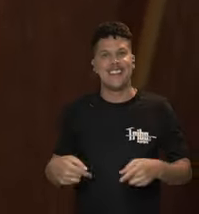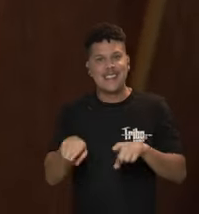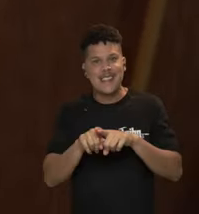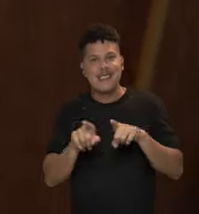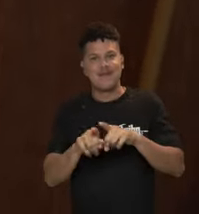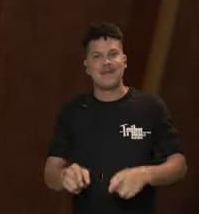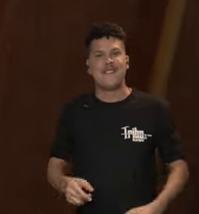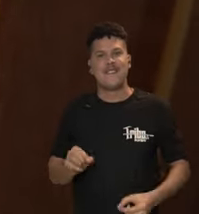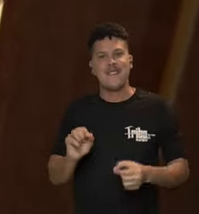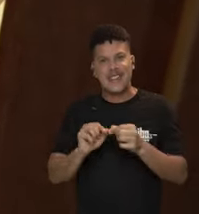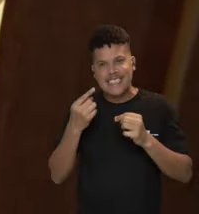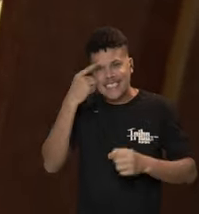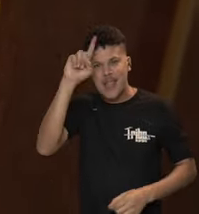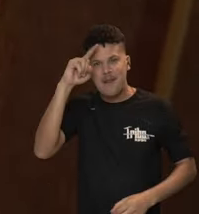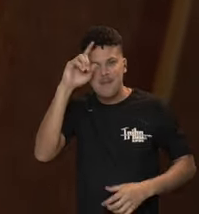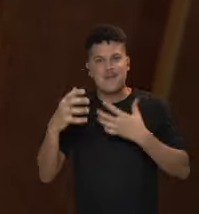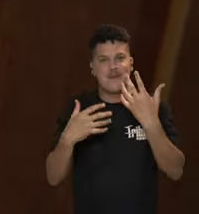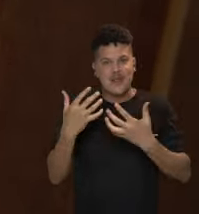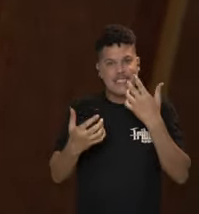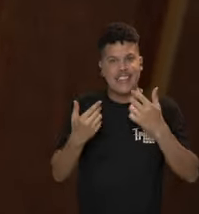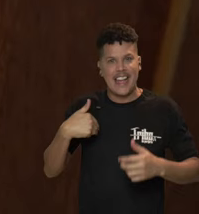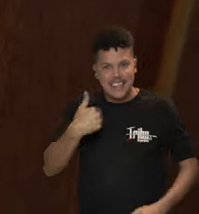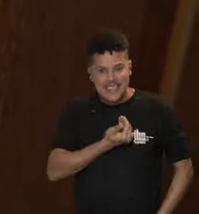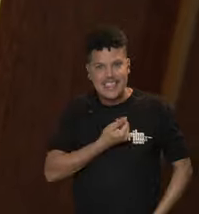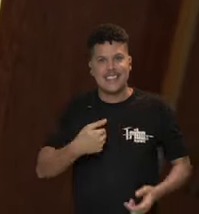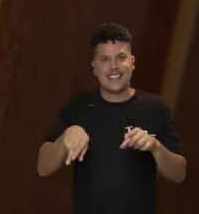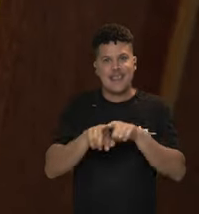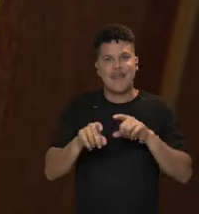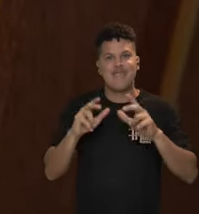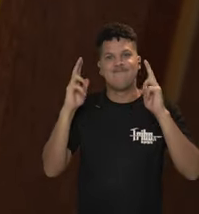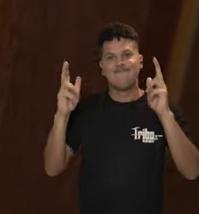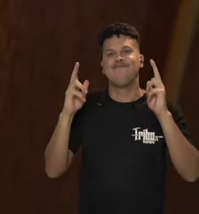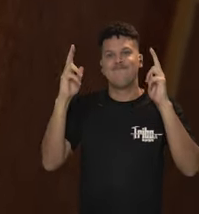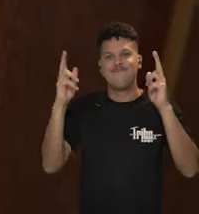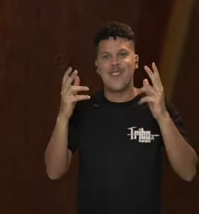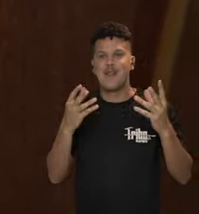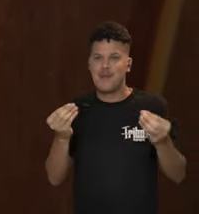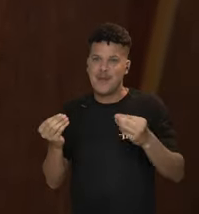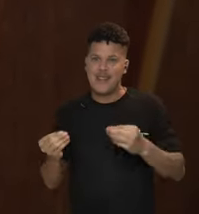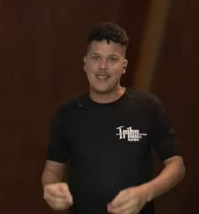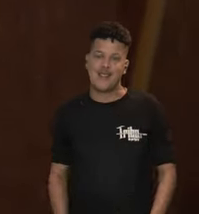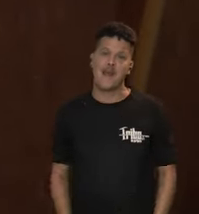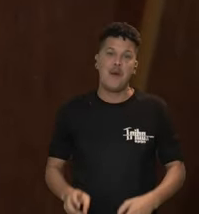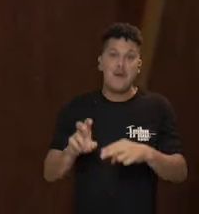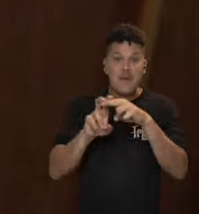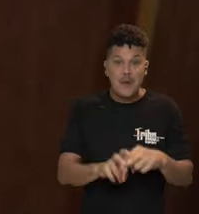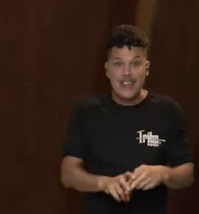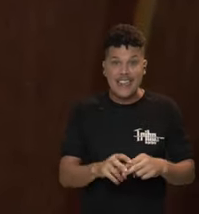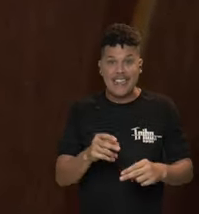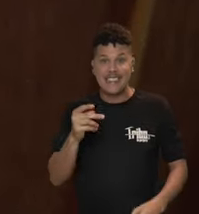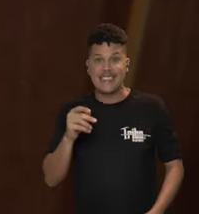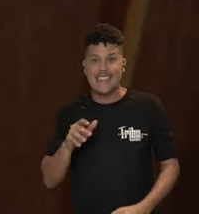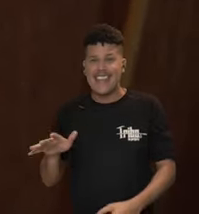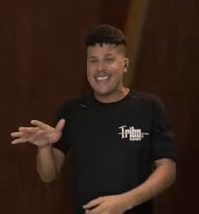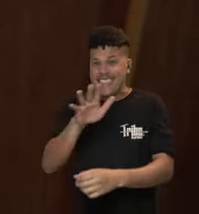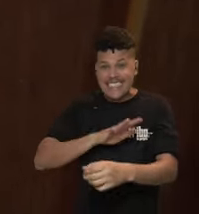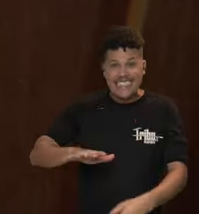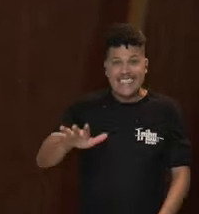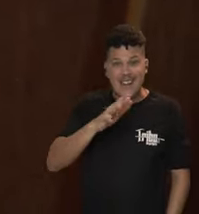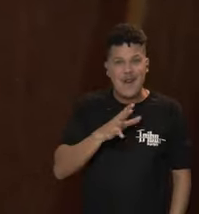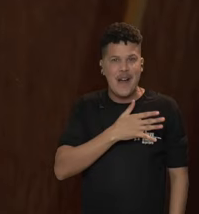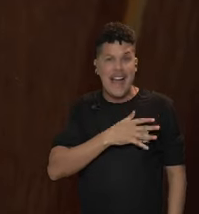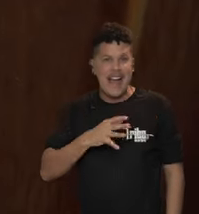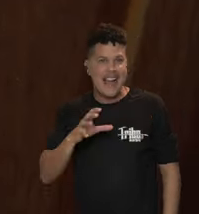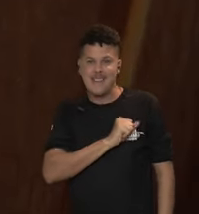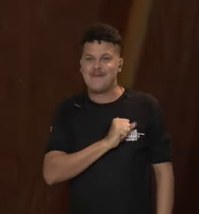de fazer música, a gente se diverte muito, curte muito estar fazendo o que a gente faz, né, mano? Verdade, eu acho que por isso que a galera se identifica bastante com o Tribo da